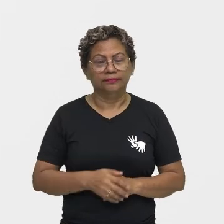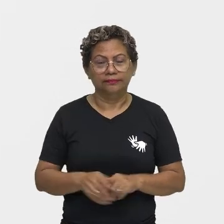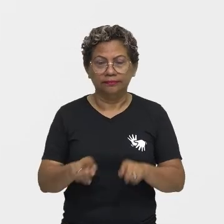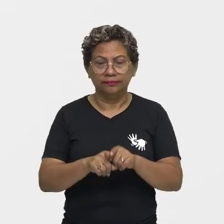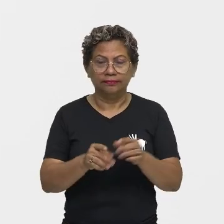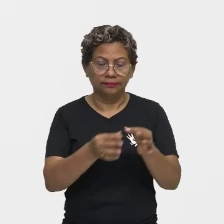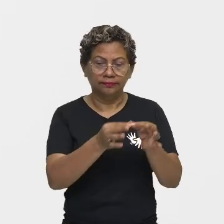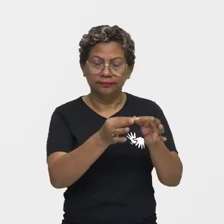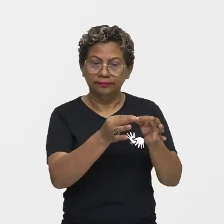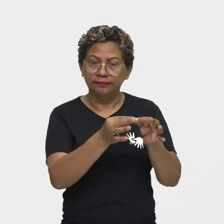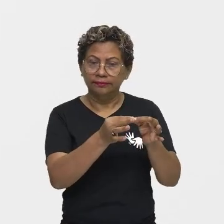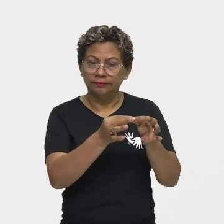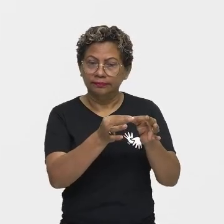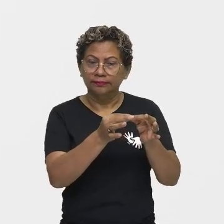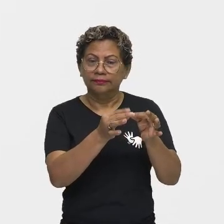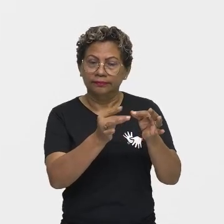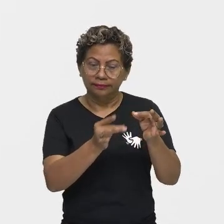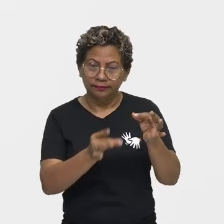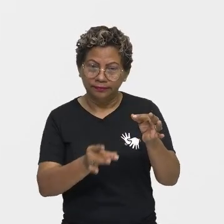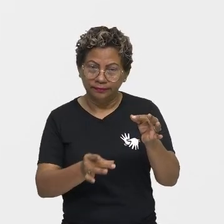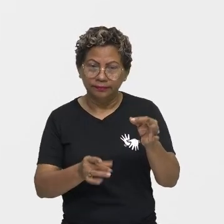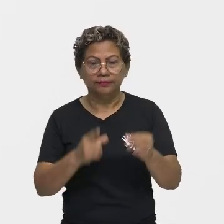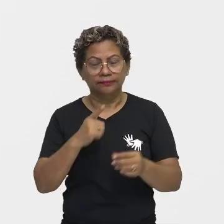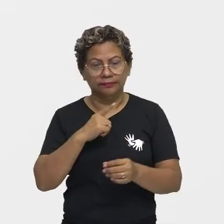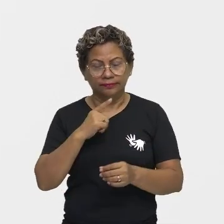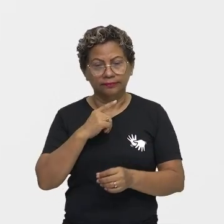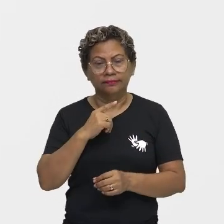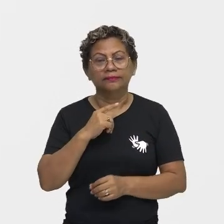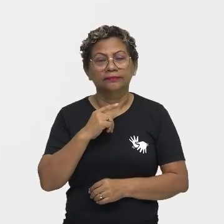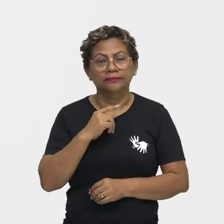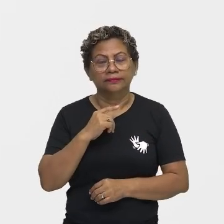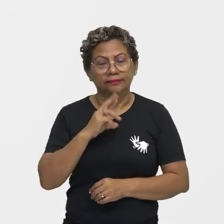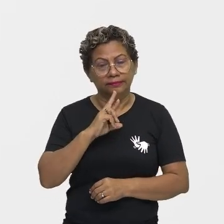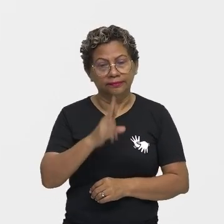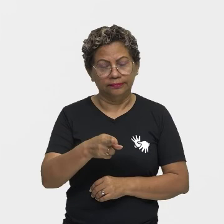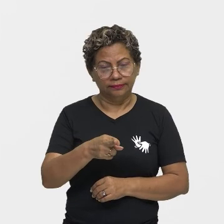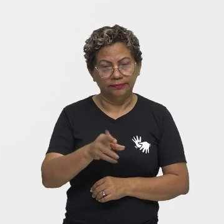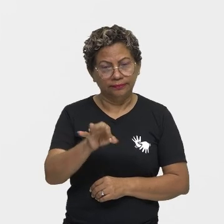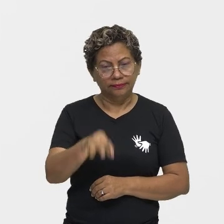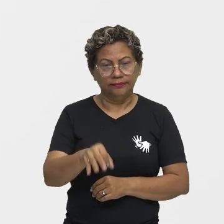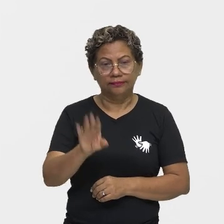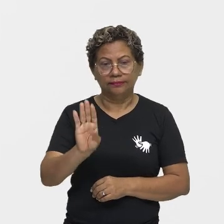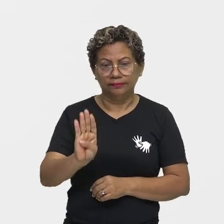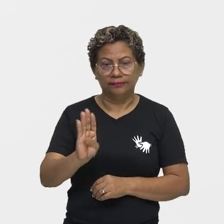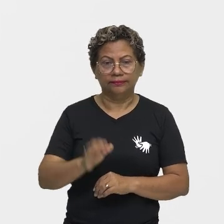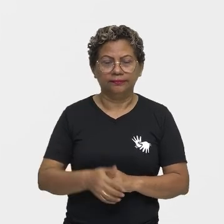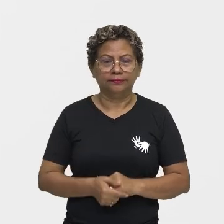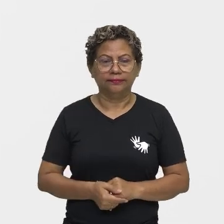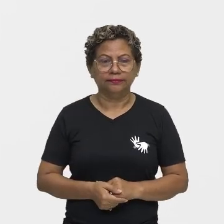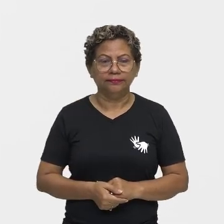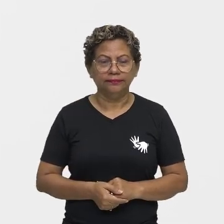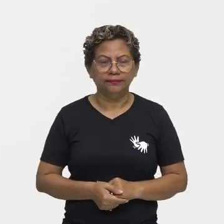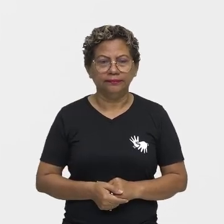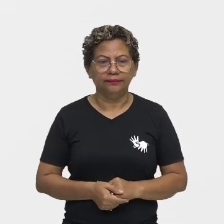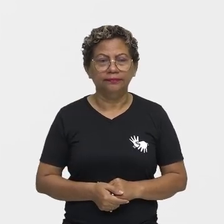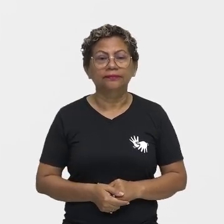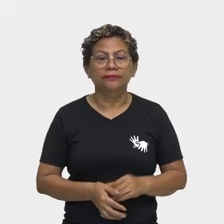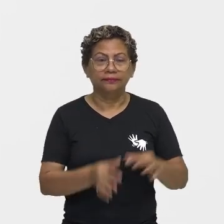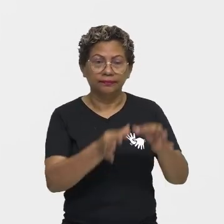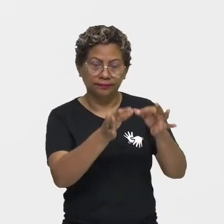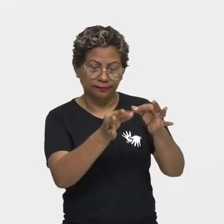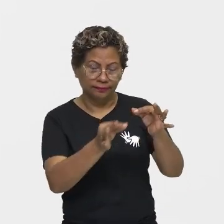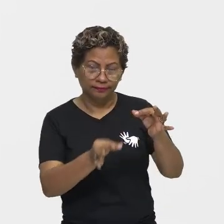né? Que você vai perceber aqui, né? A resposta no gabarito aqui é a letra B. E aqui no comentário, né? Energia